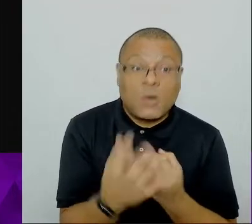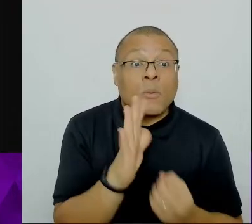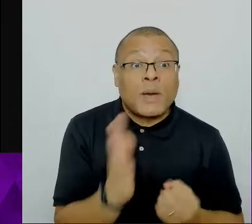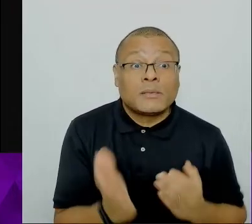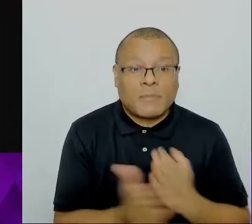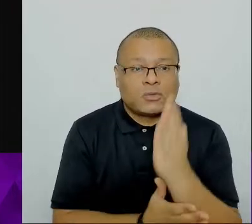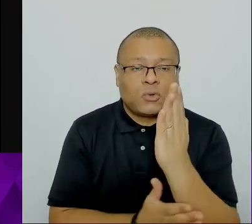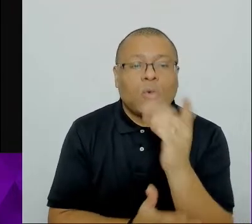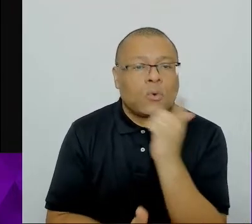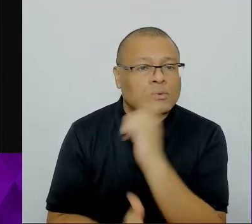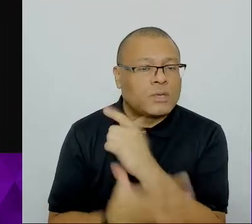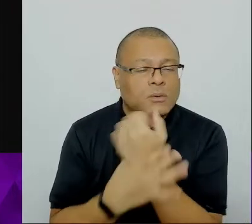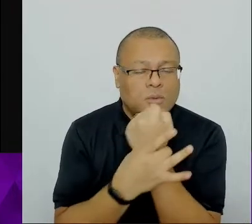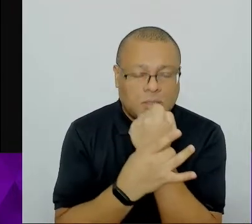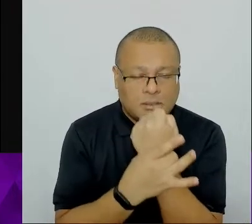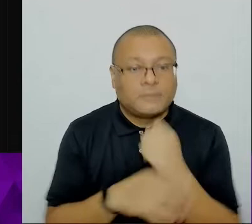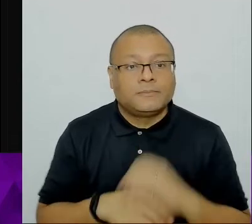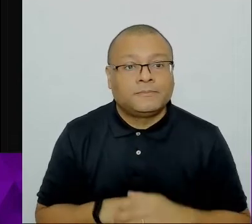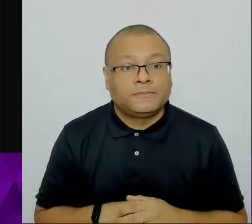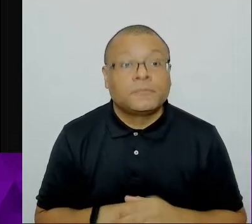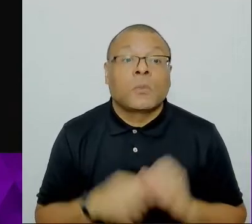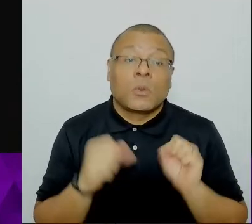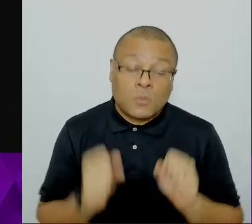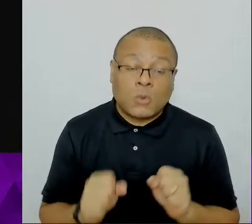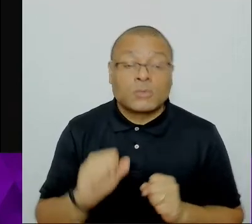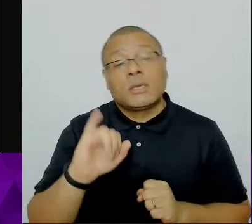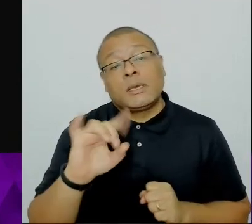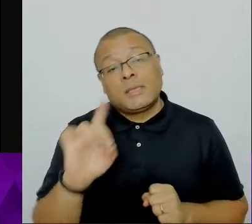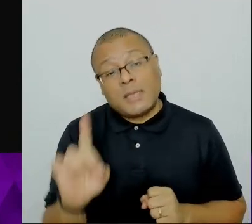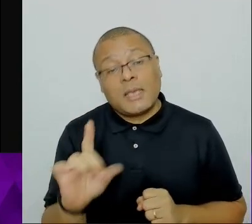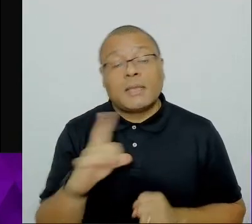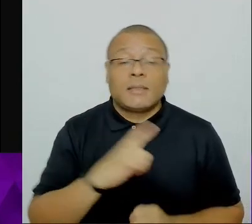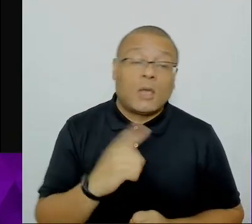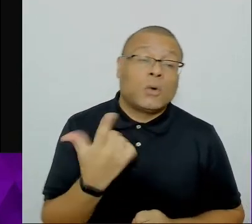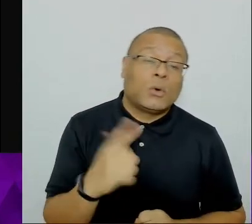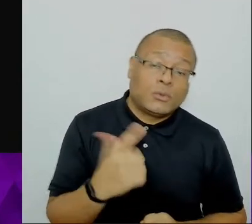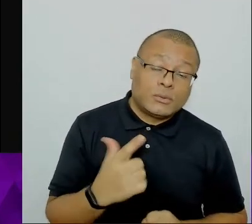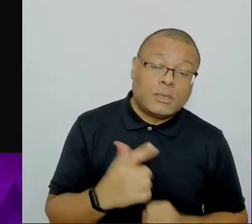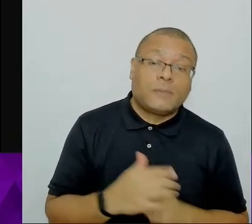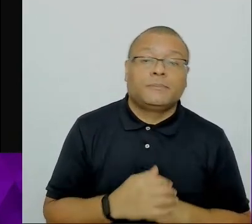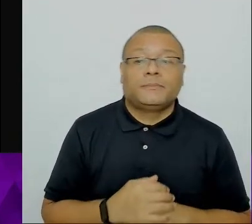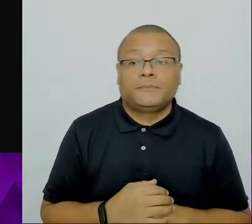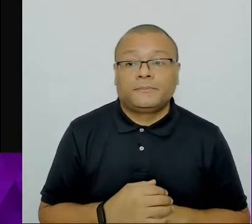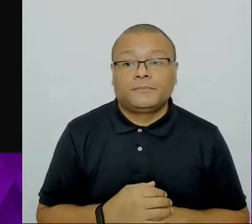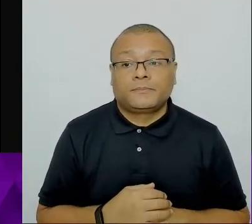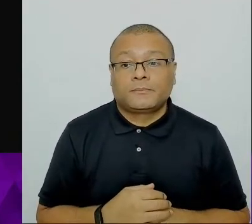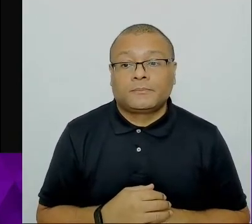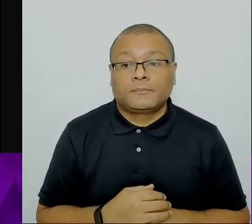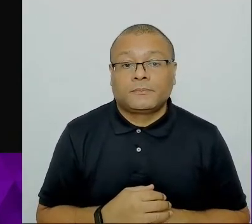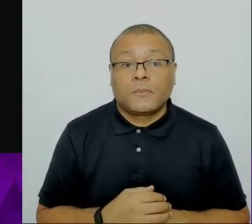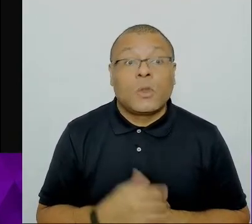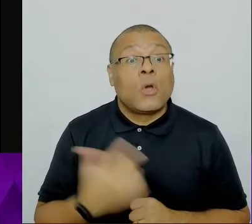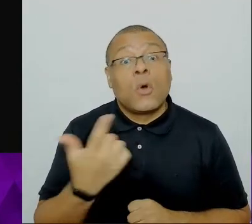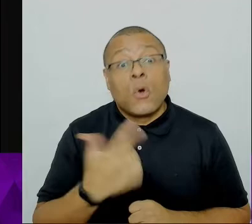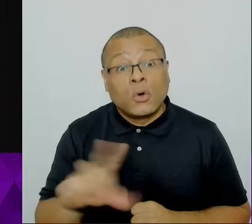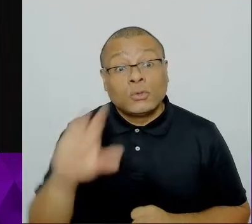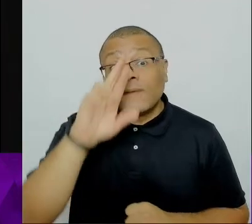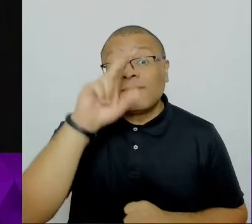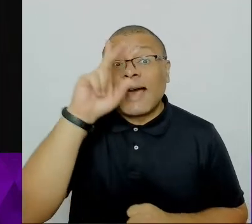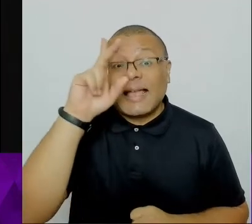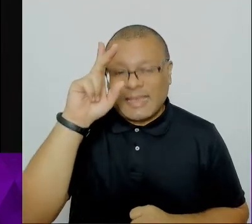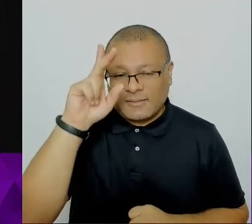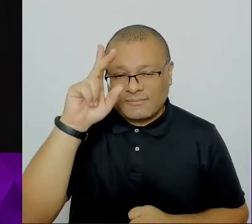com segurança e aconteceu. E aí a gente pode retornar ou não o ID desse recurso no body. E aí, em caso de falha,